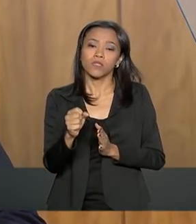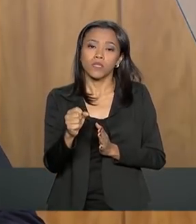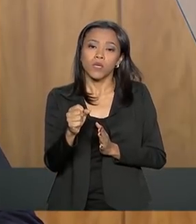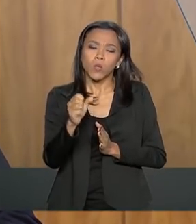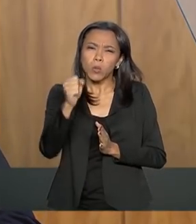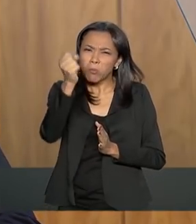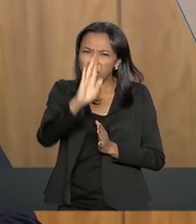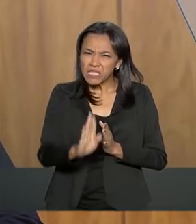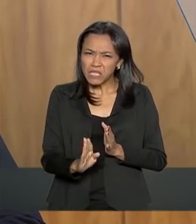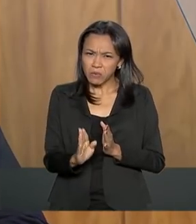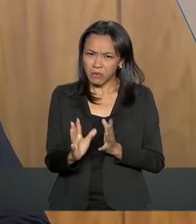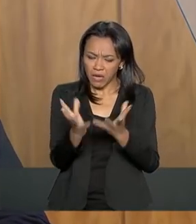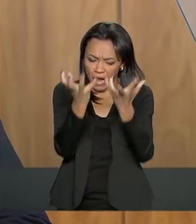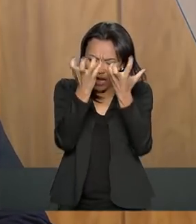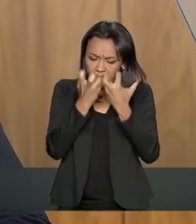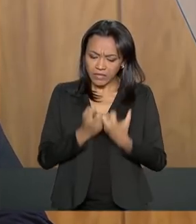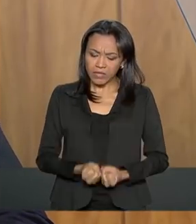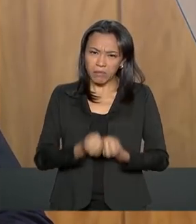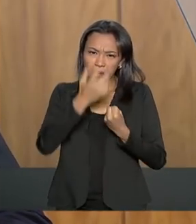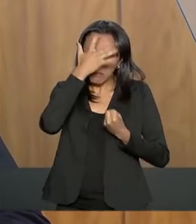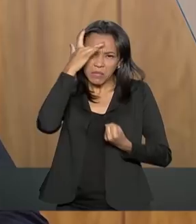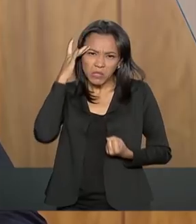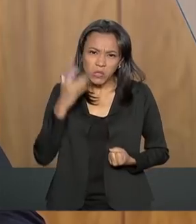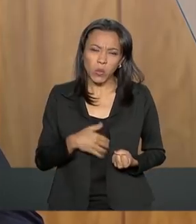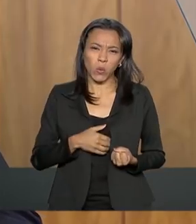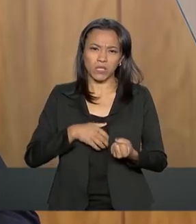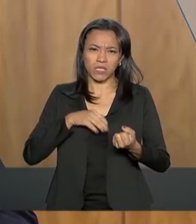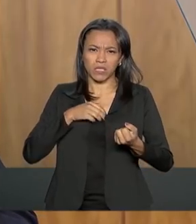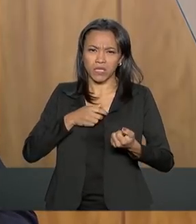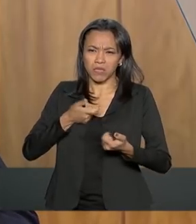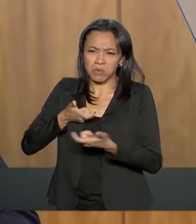não dará asilo para terroristas ou